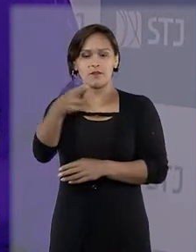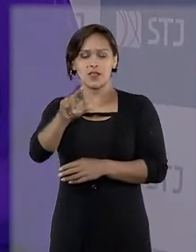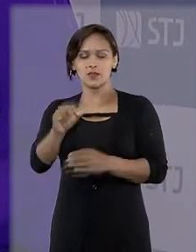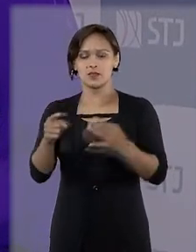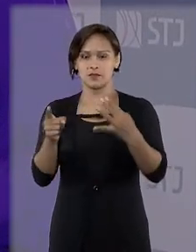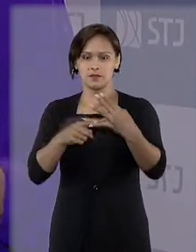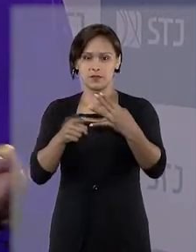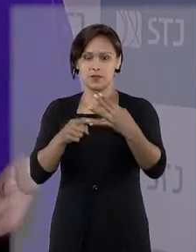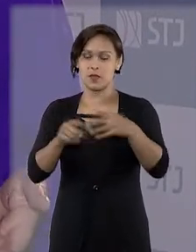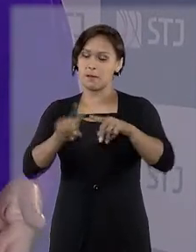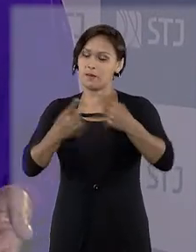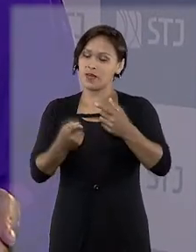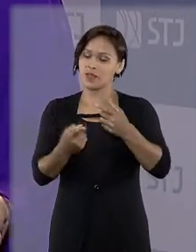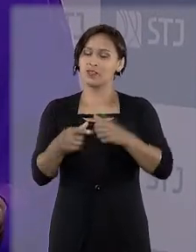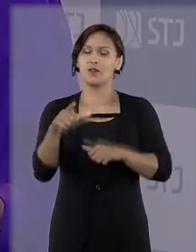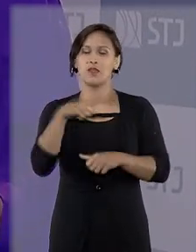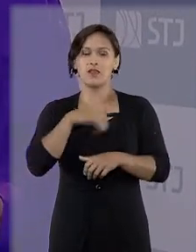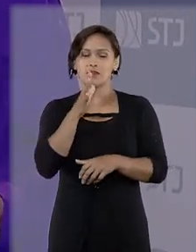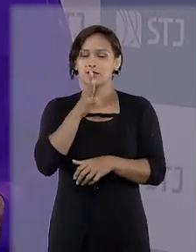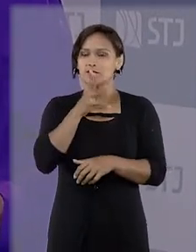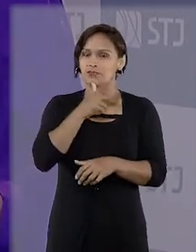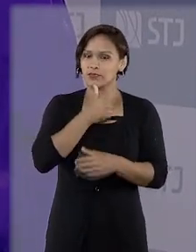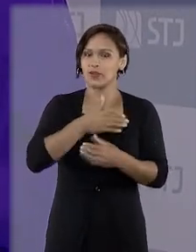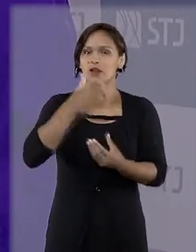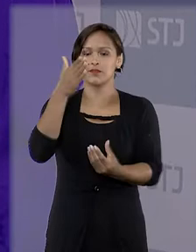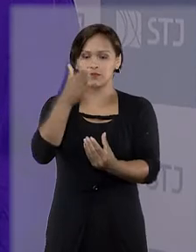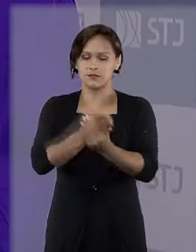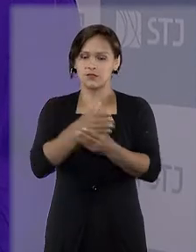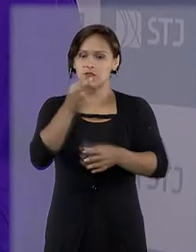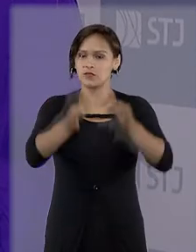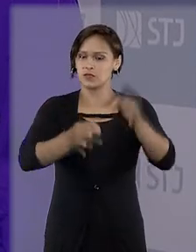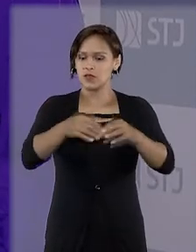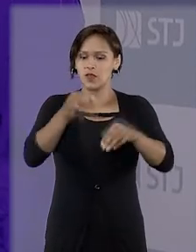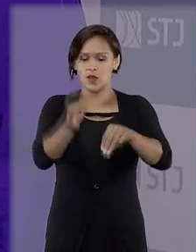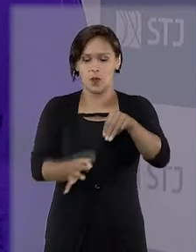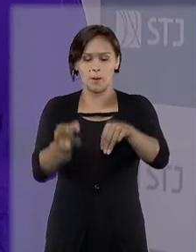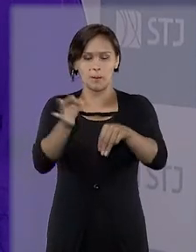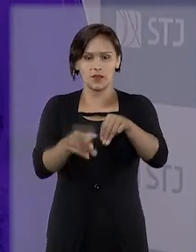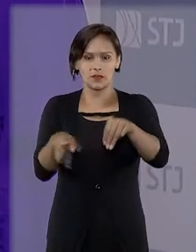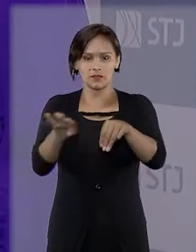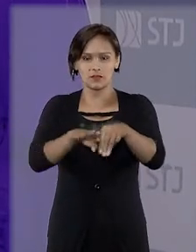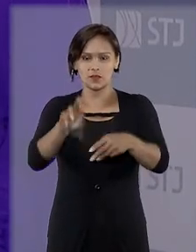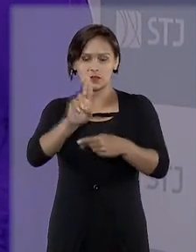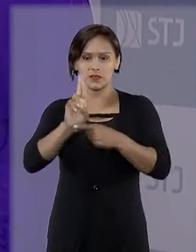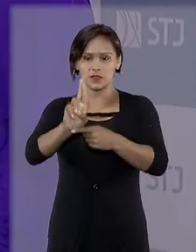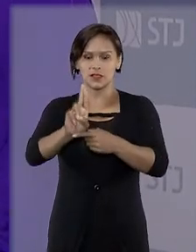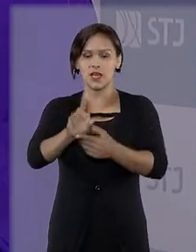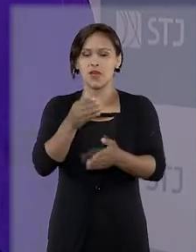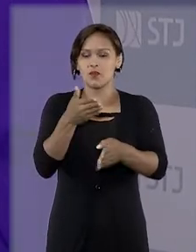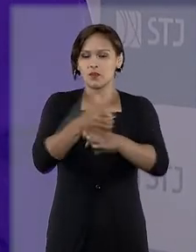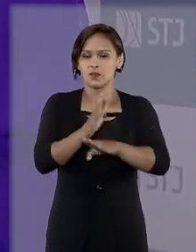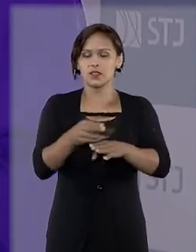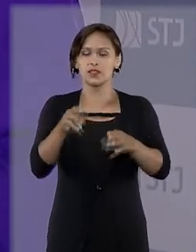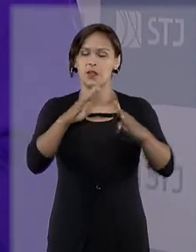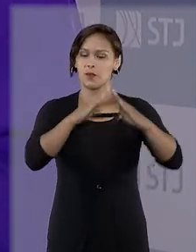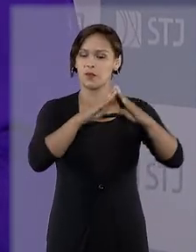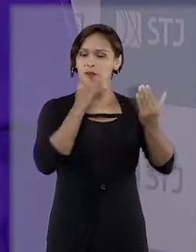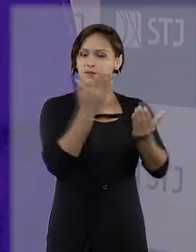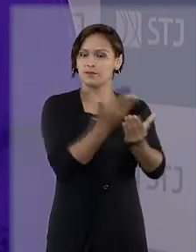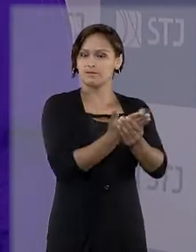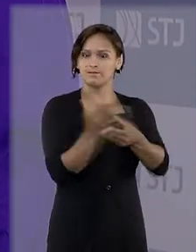primeira instância, mas como houve demora no julgamento, o ministro Sebastião Reis Júnior concedeu o benefício em caráter